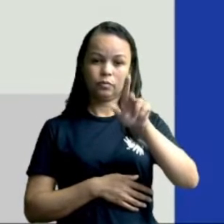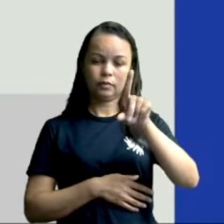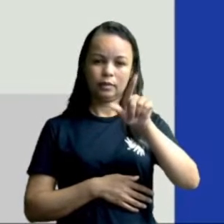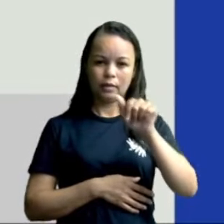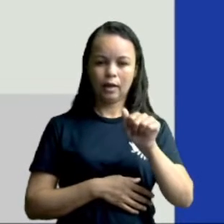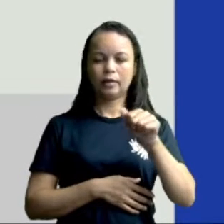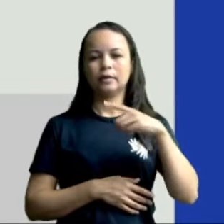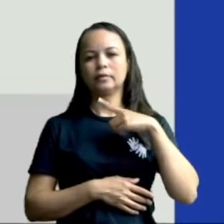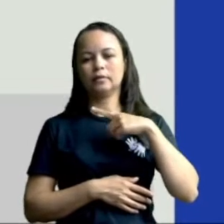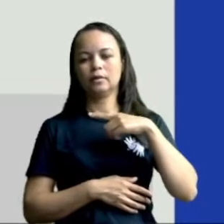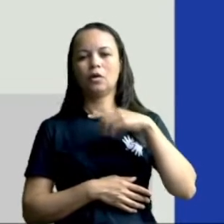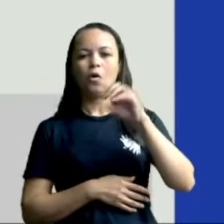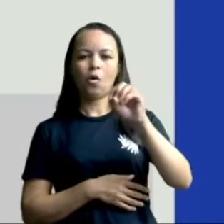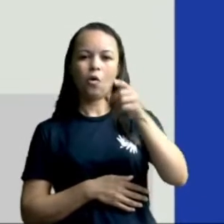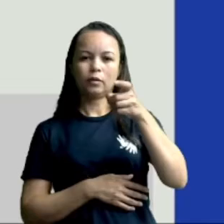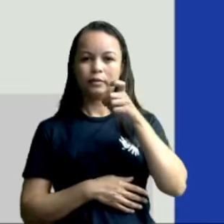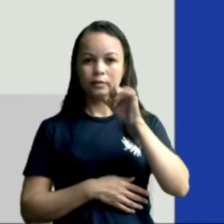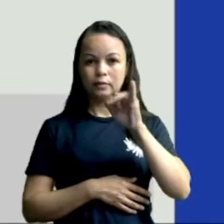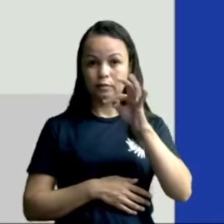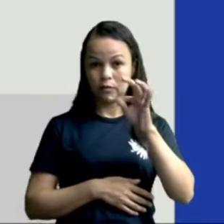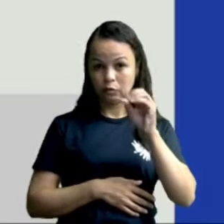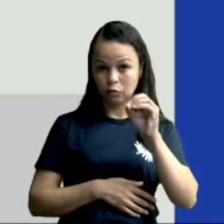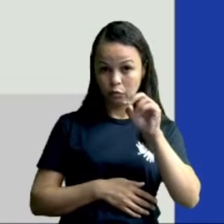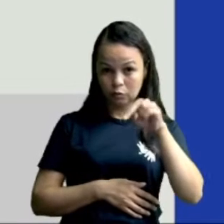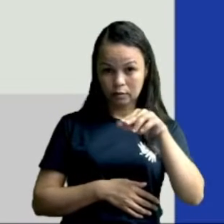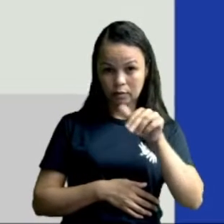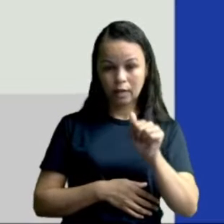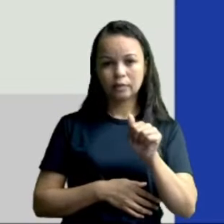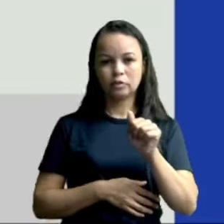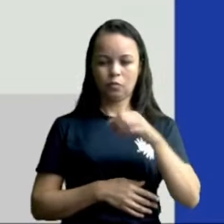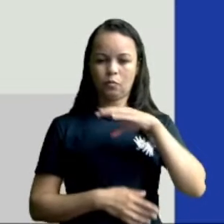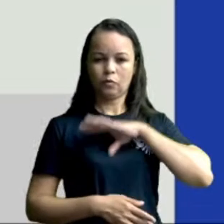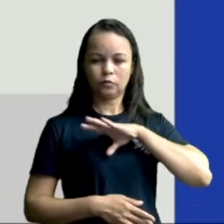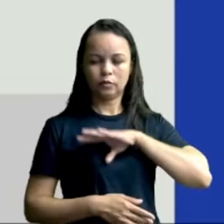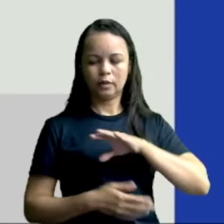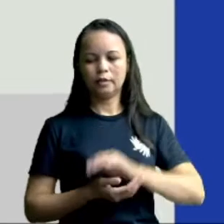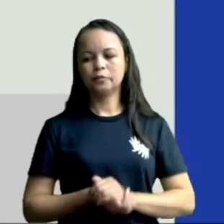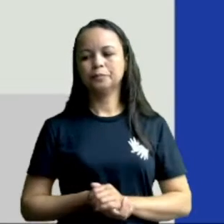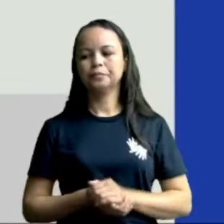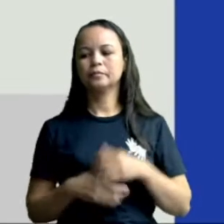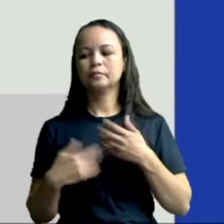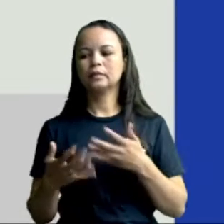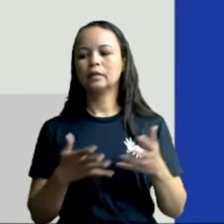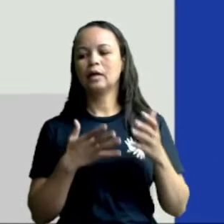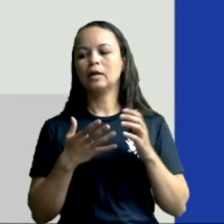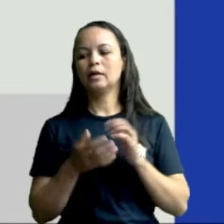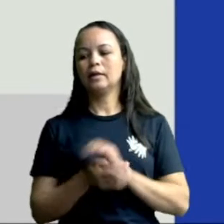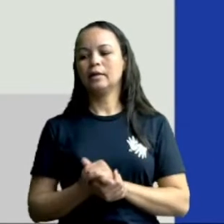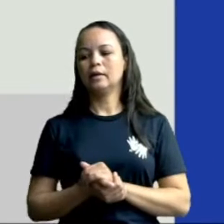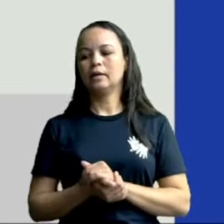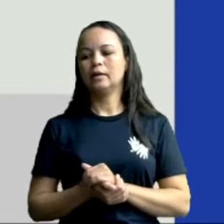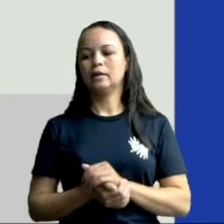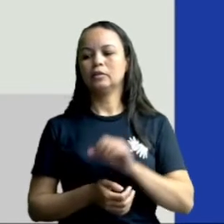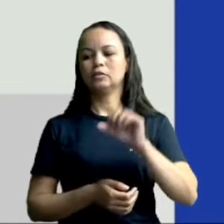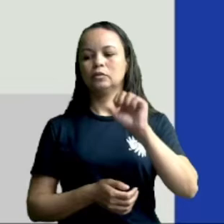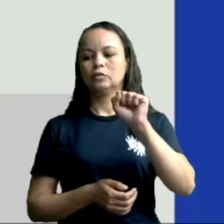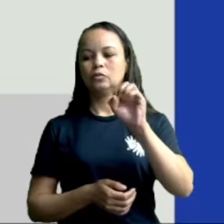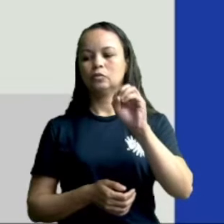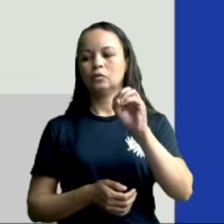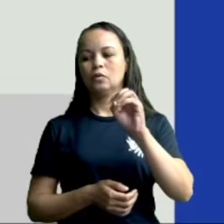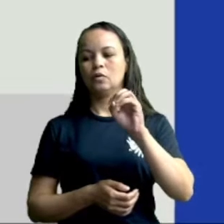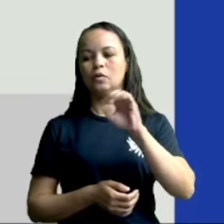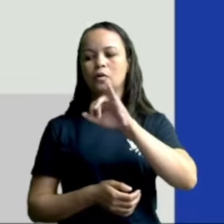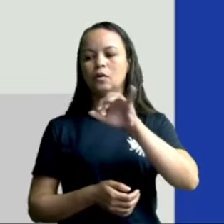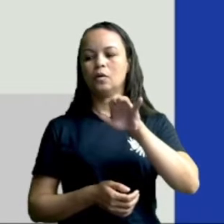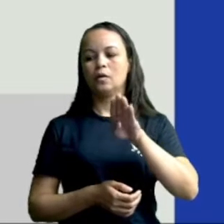oxítonas, em língua portuguesa. A gente tem as graves ou llanas, que seriam as nossas